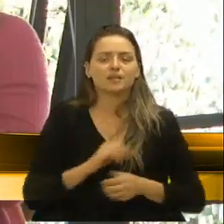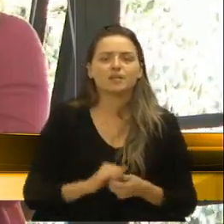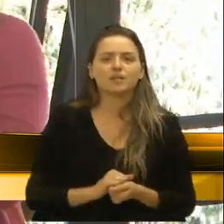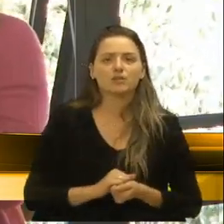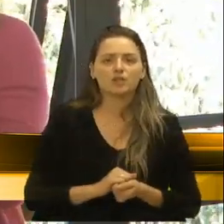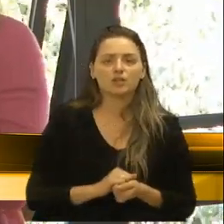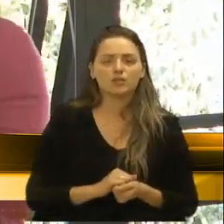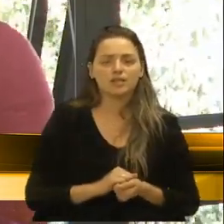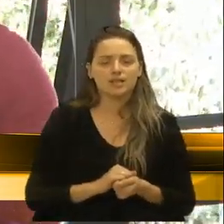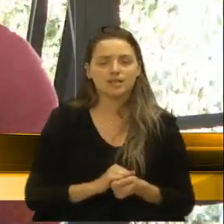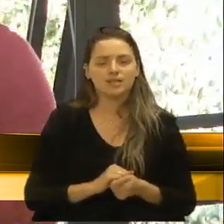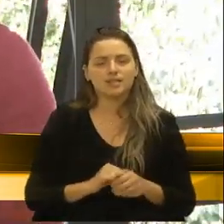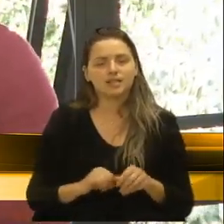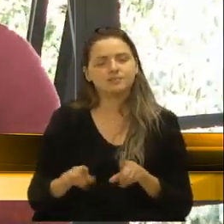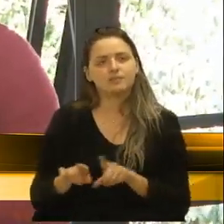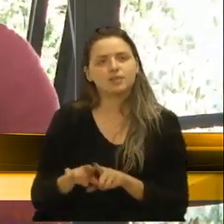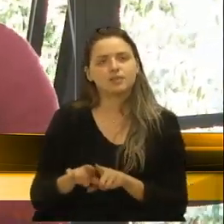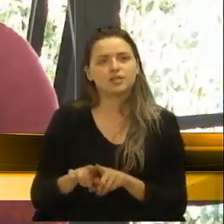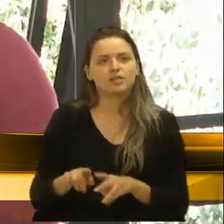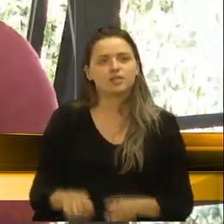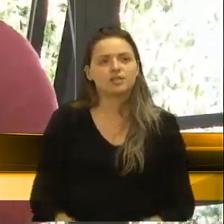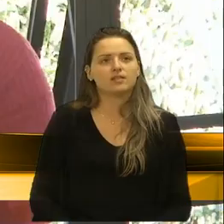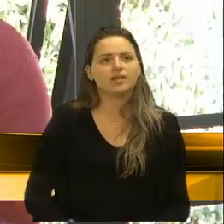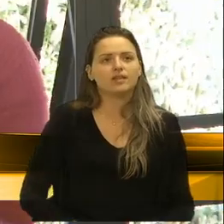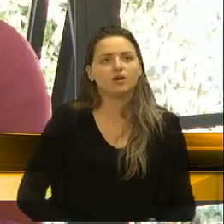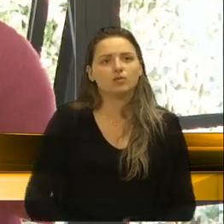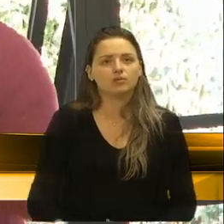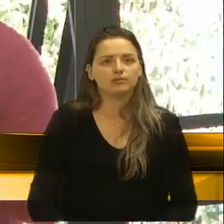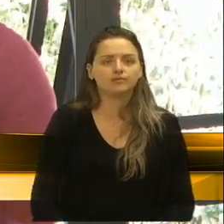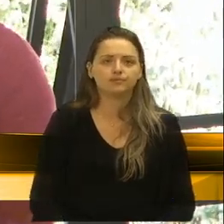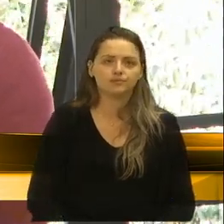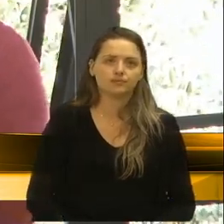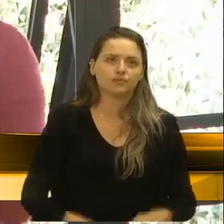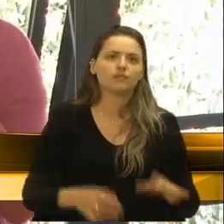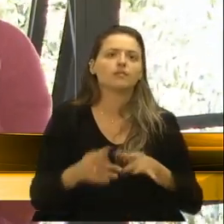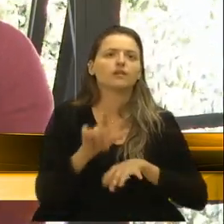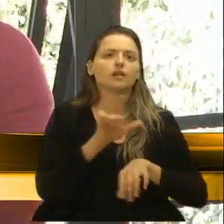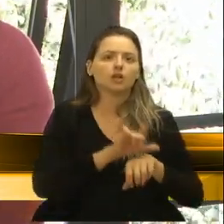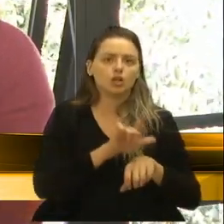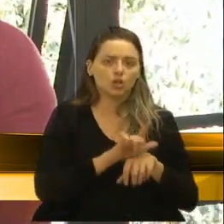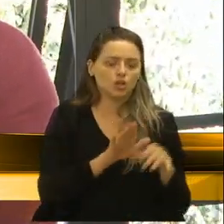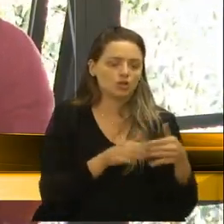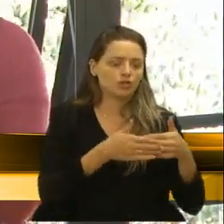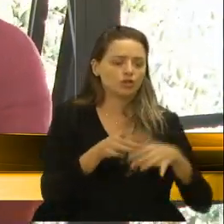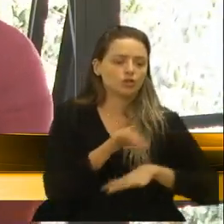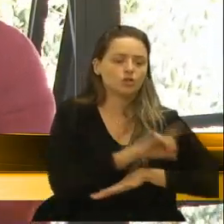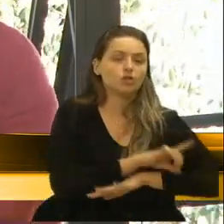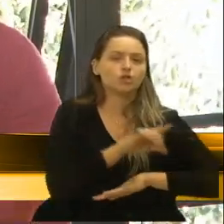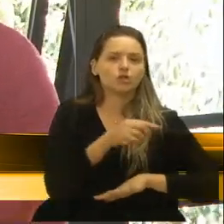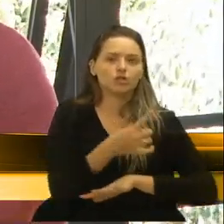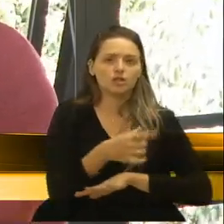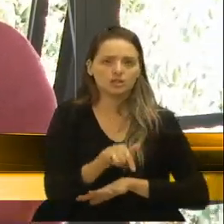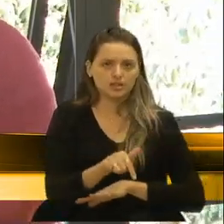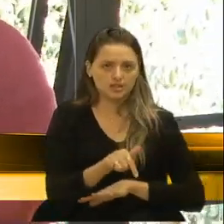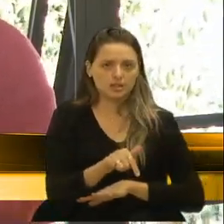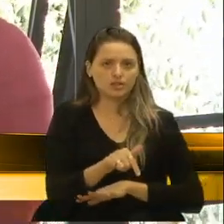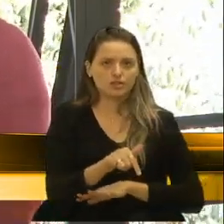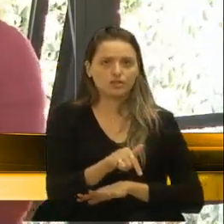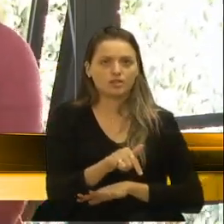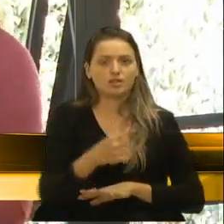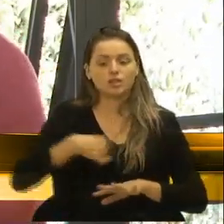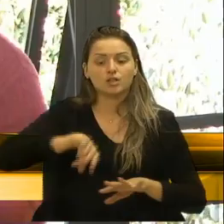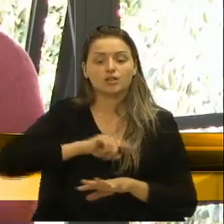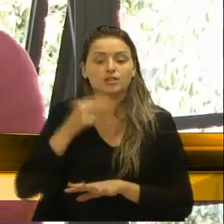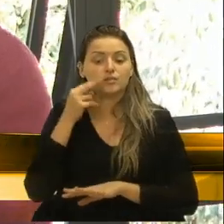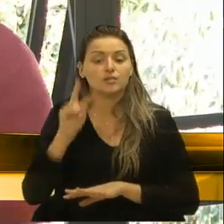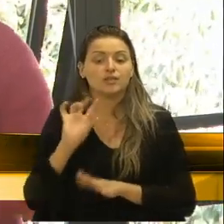ver o resultado da abertura das indústrias. O comércio fechou abriu no dia 17. A gente vai ver